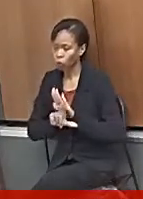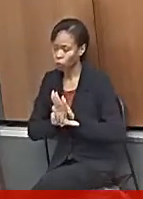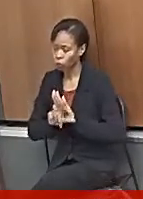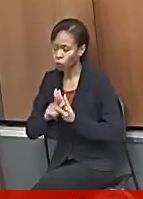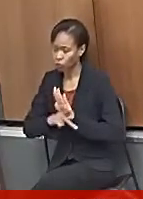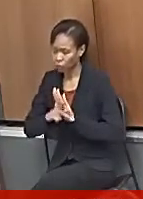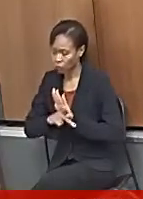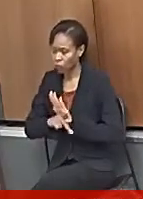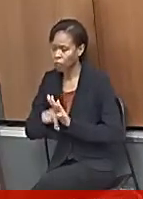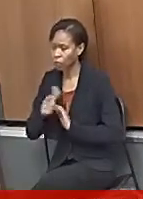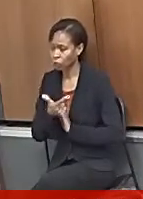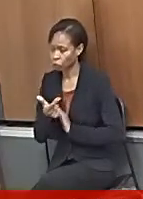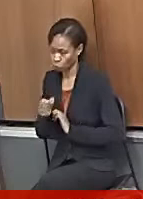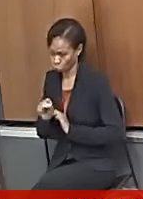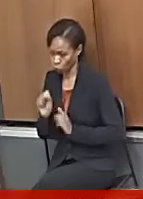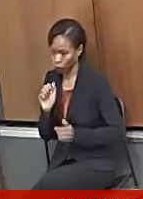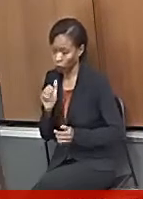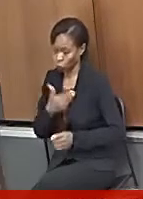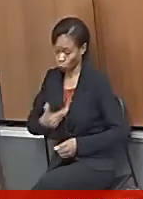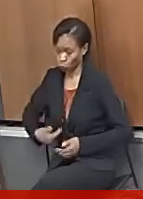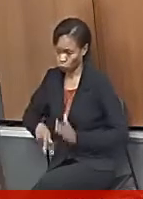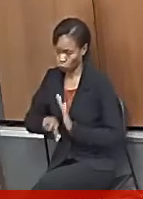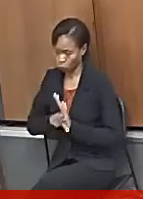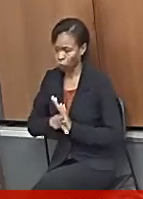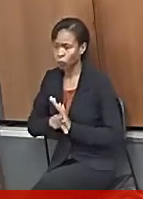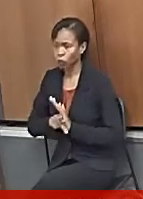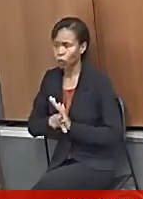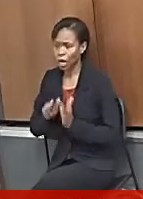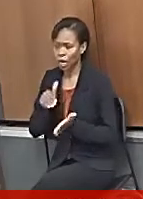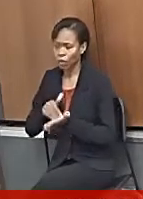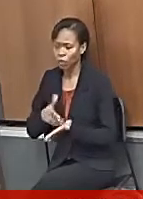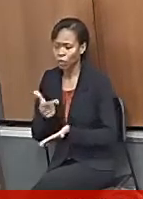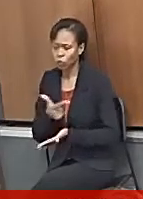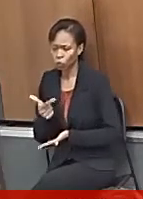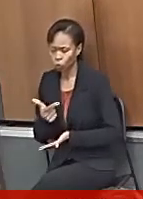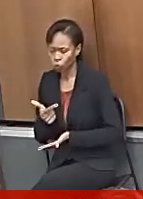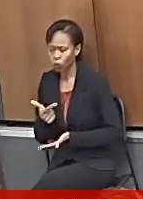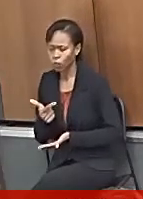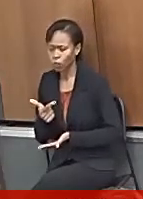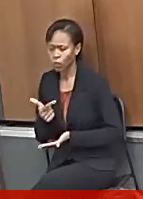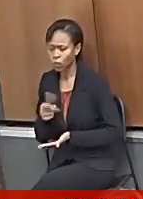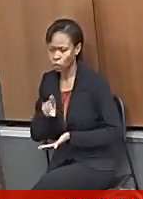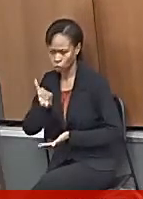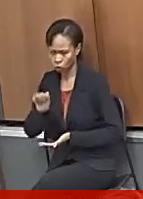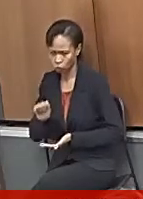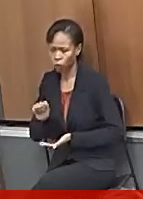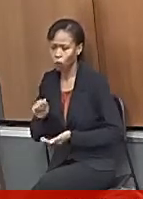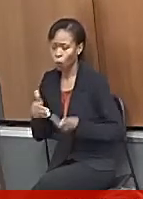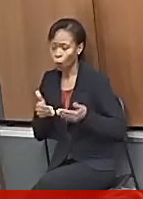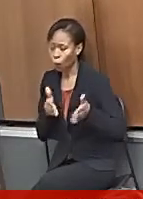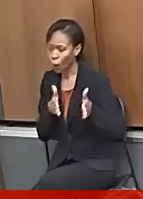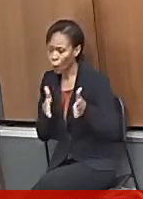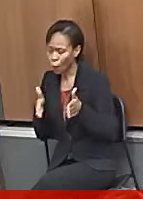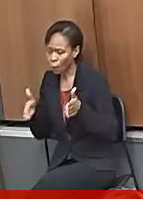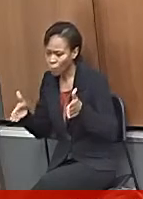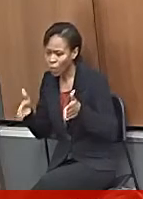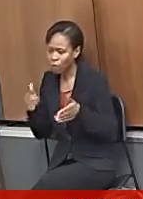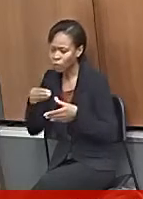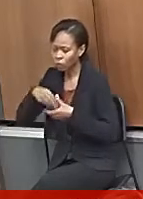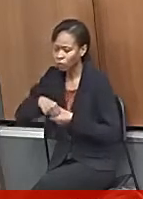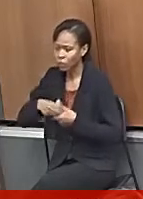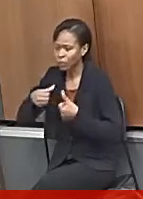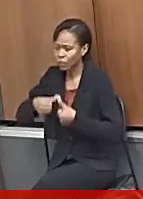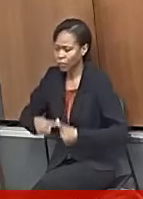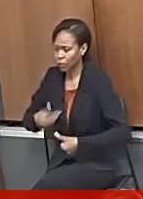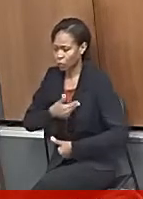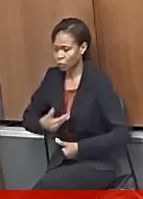estende até o final de 2018 é 22 o prazo elas estarem o estado algumas poderão até se aposentar pelo